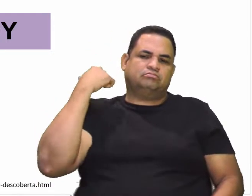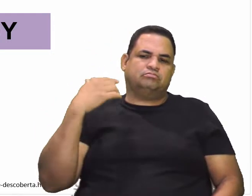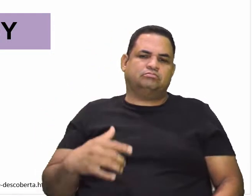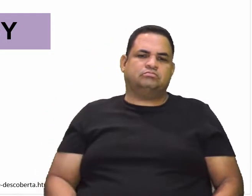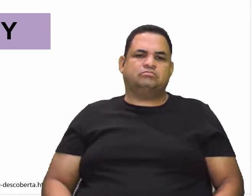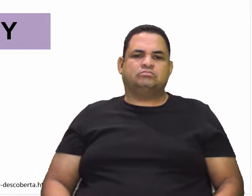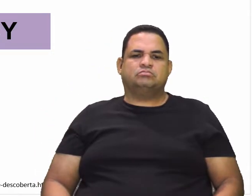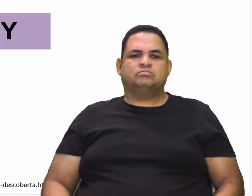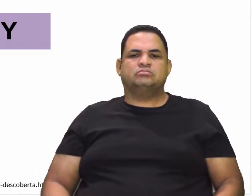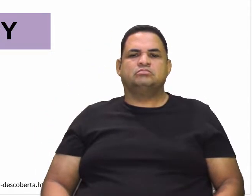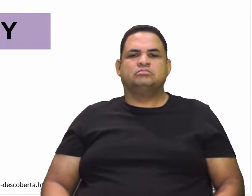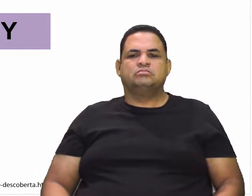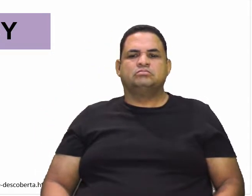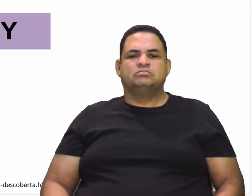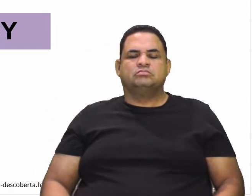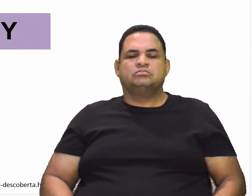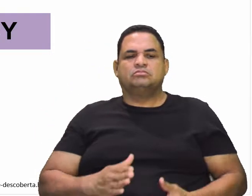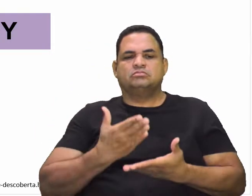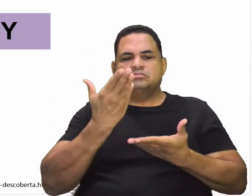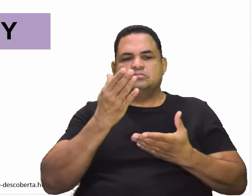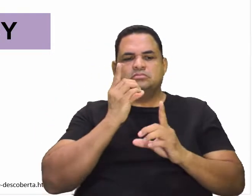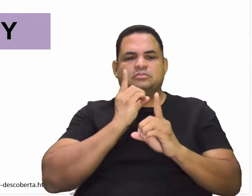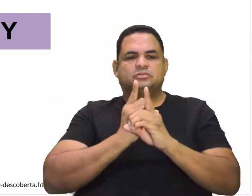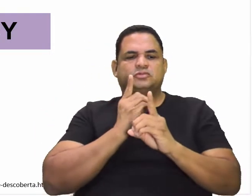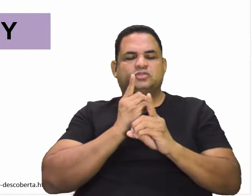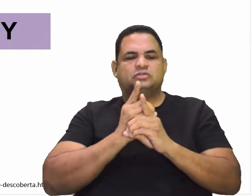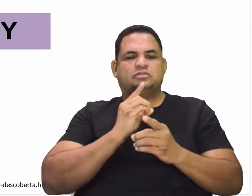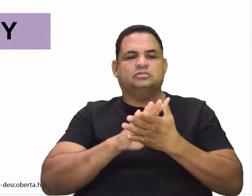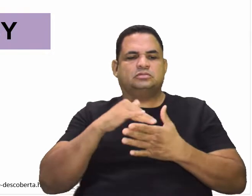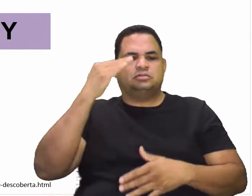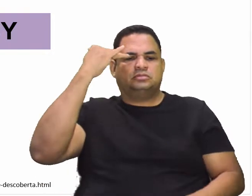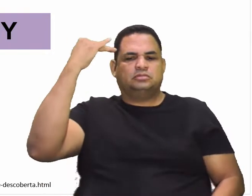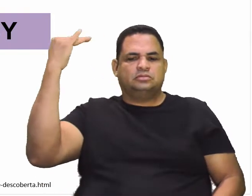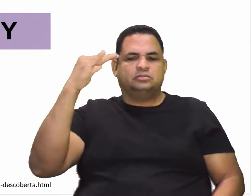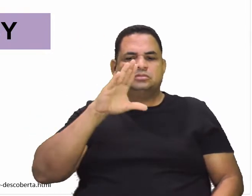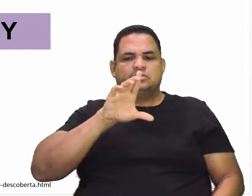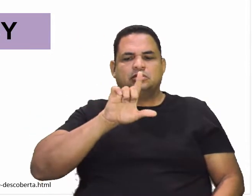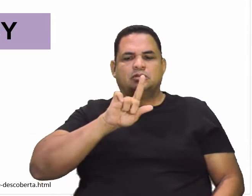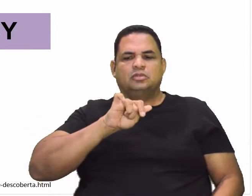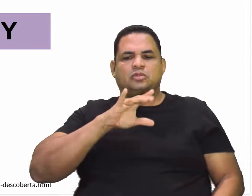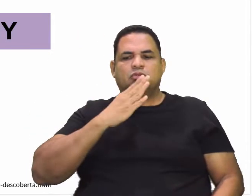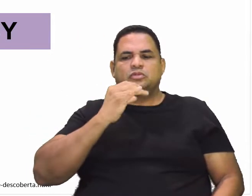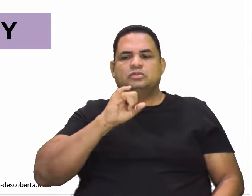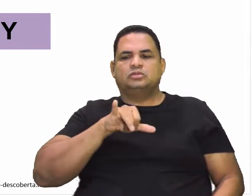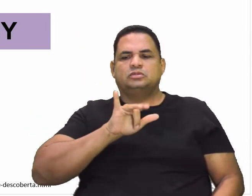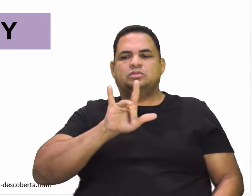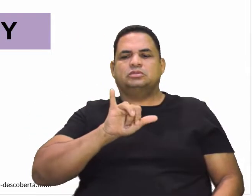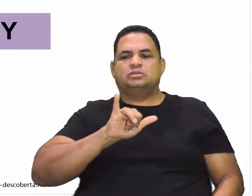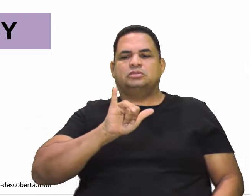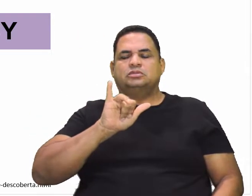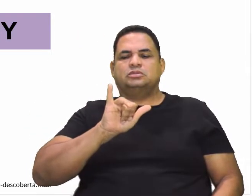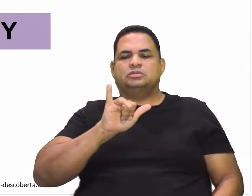Australopiteco achado mais famoso é Lucy.